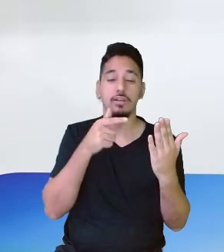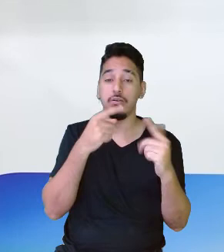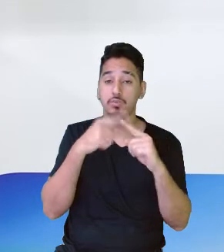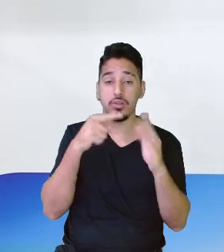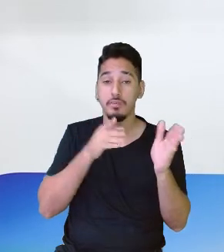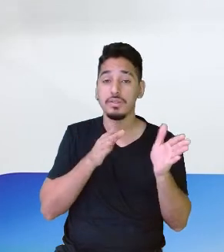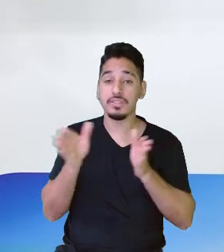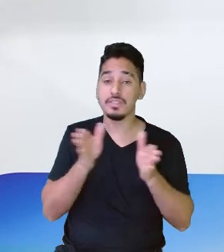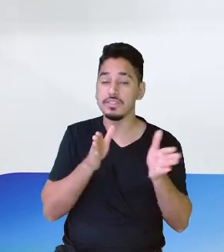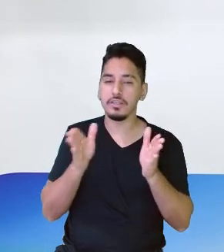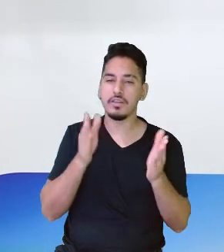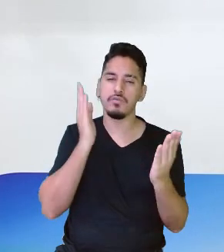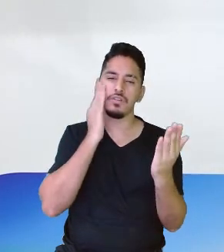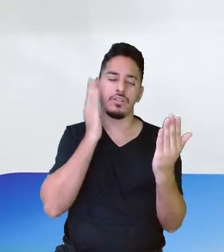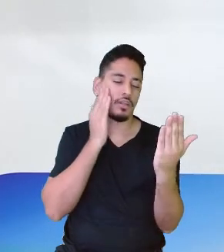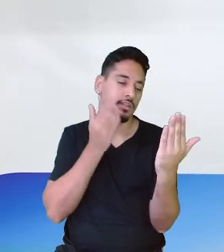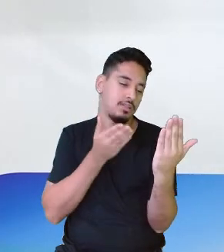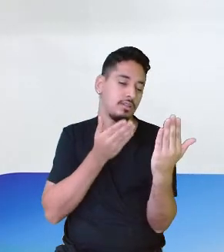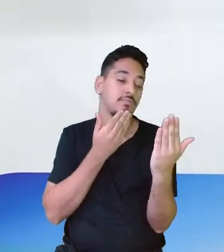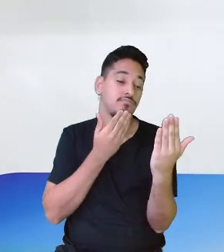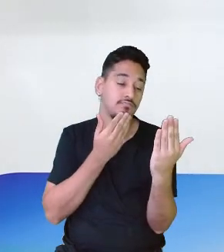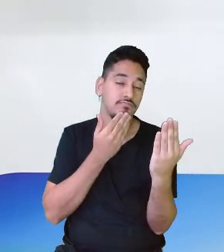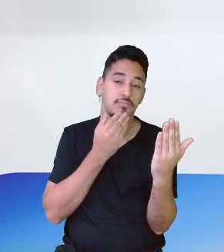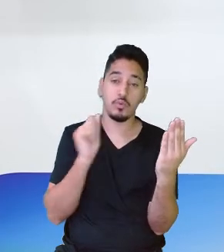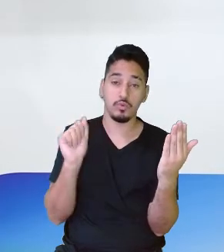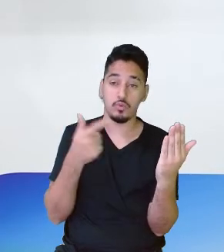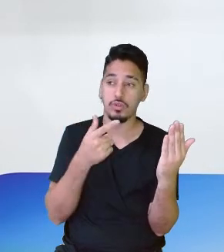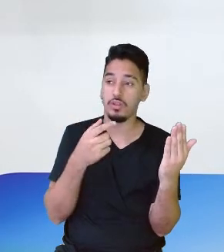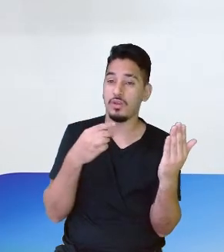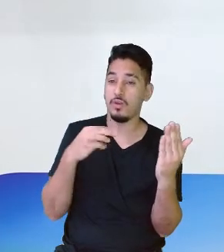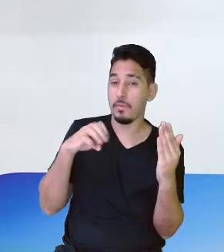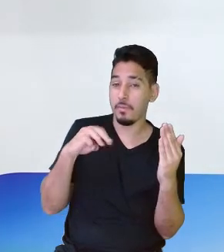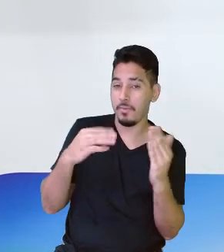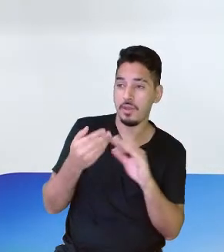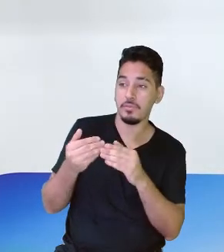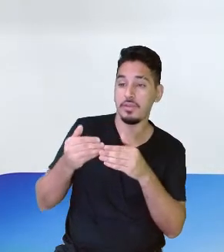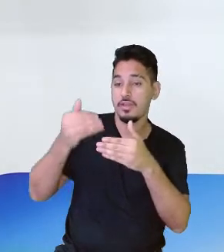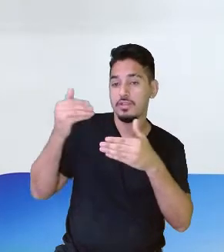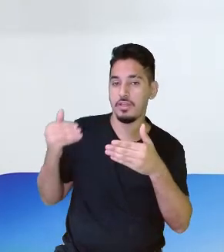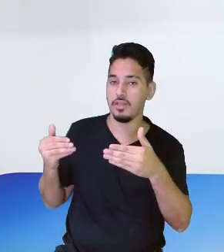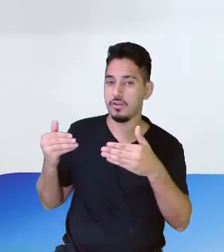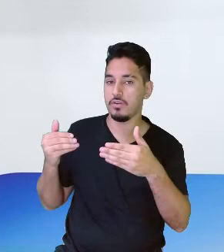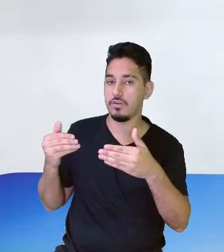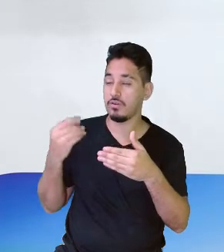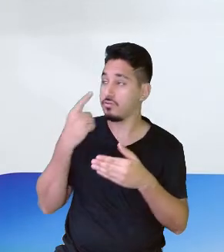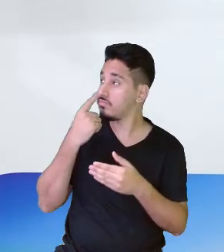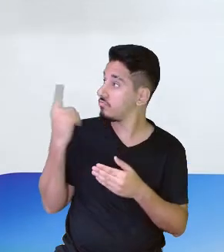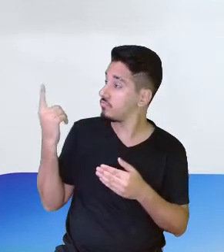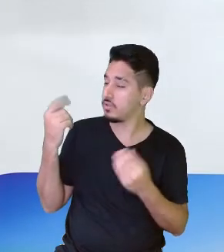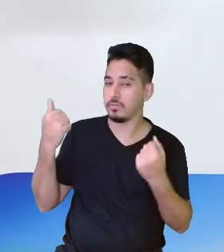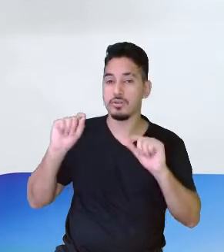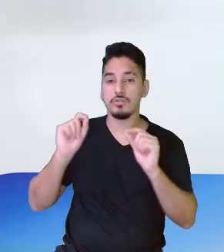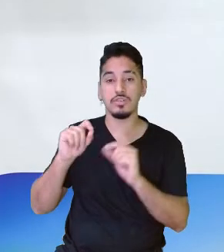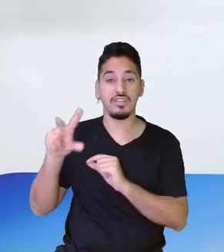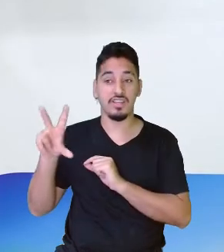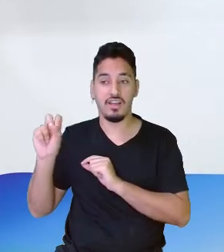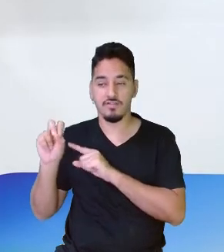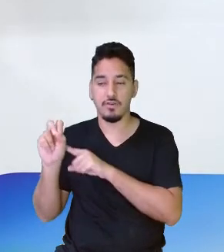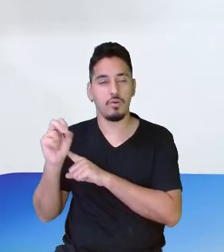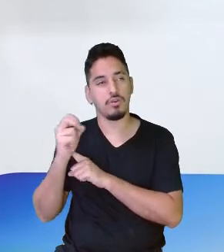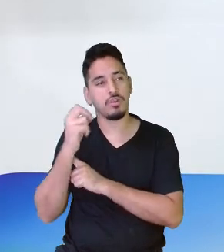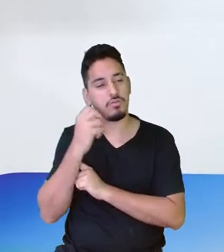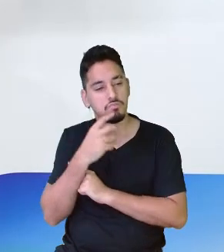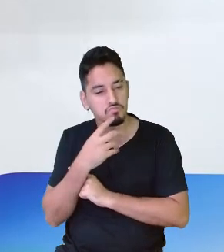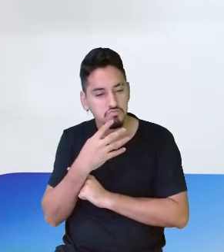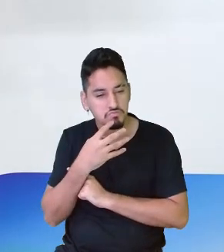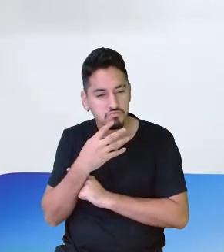e compreensível do que o meme anterior, que exigia de Mônica o conhecimento de que existem